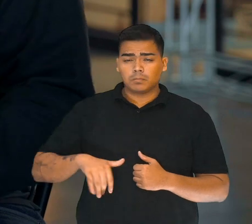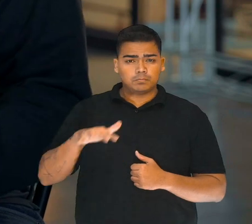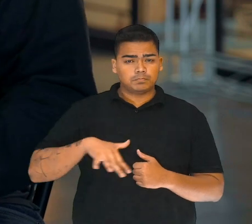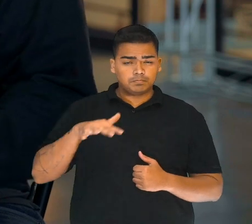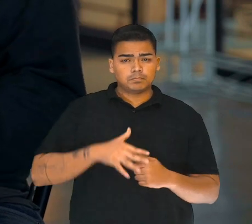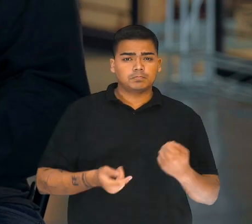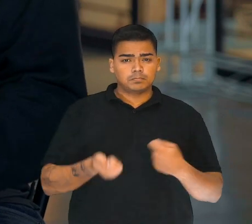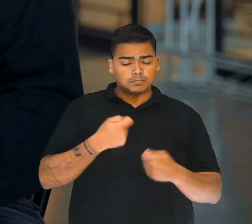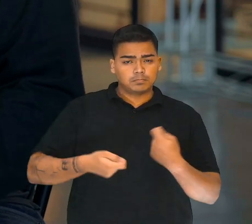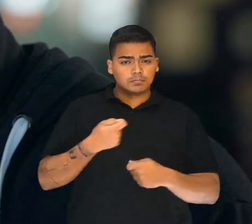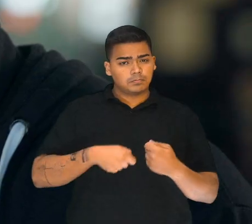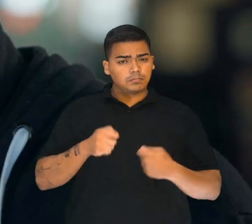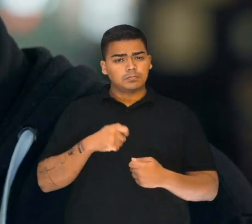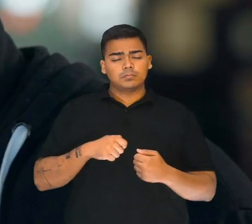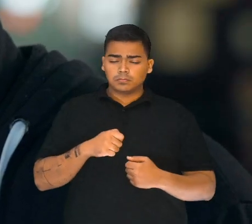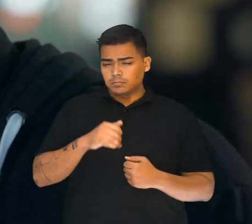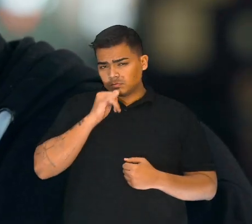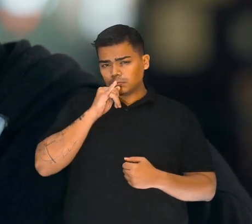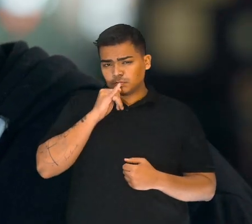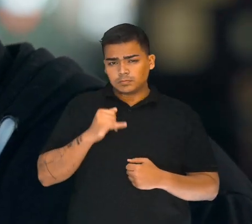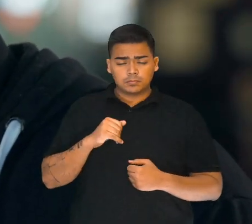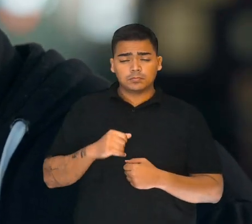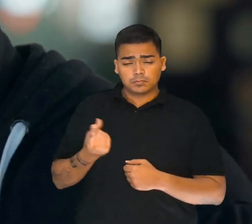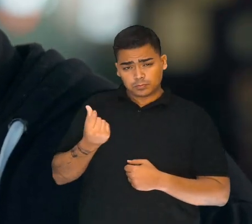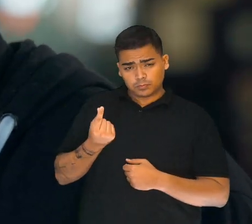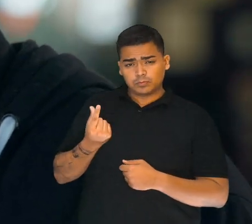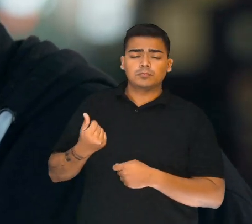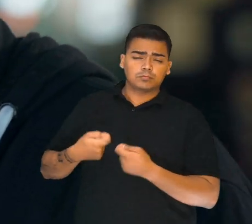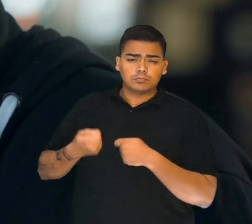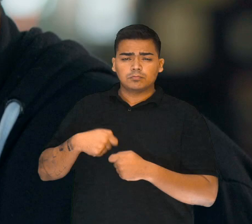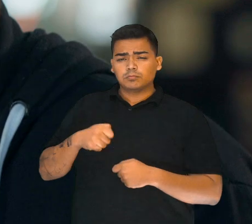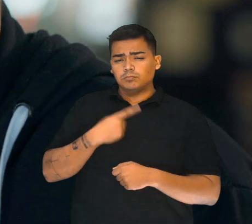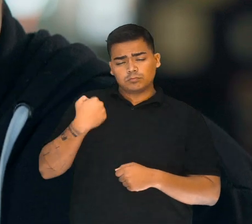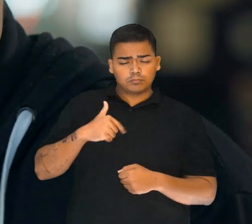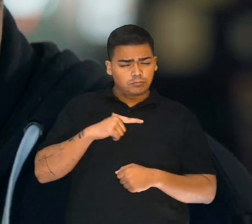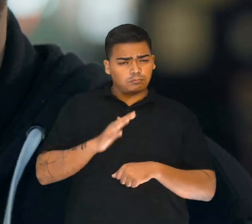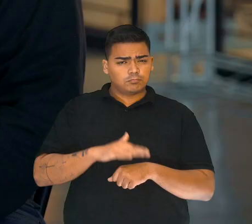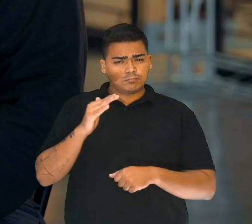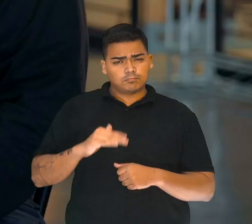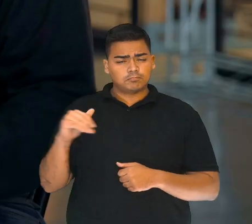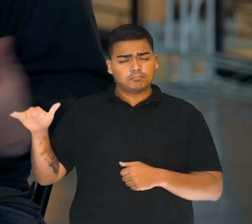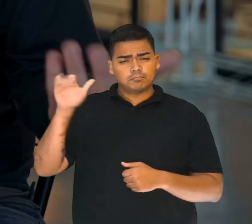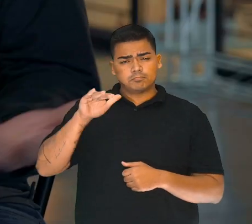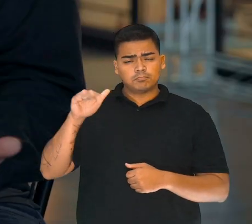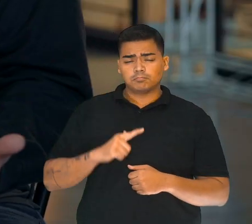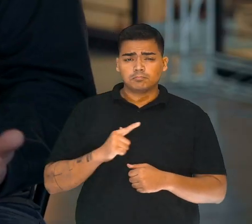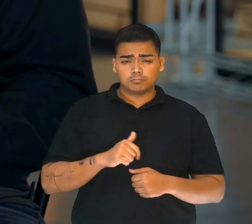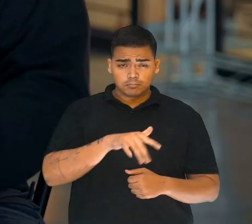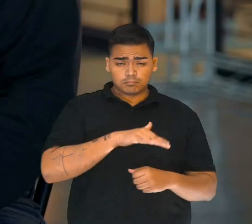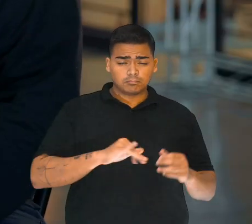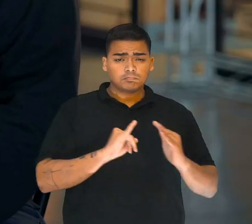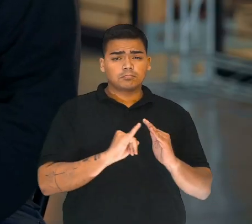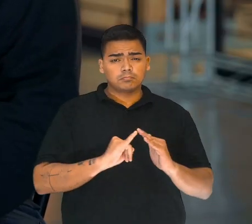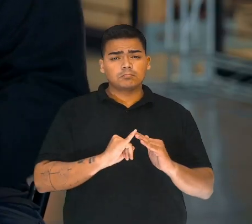segmentos econômicos que a cidade já é pungente. Então, por exemplo, o setor financeiro é onde a gente mais tem destaque. A gente olha para o setor